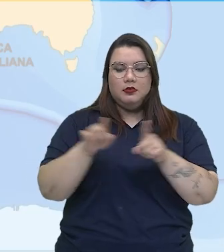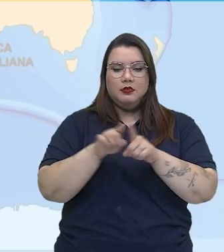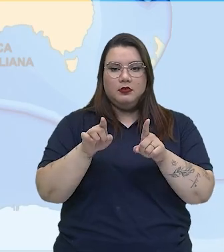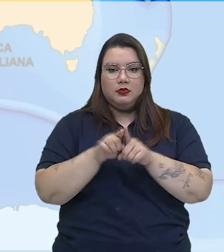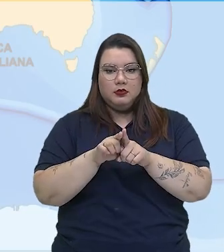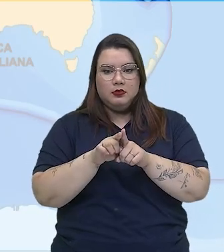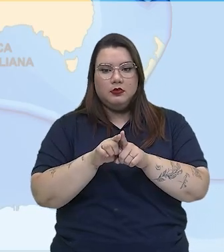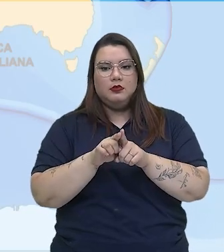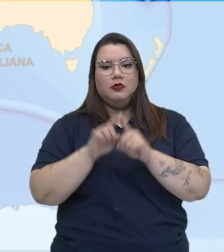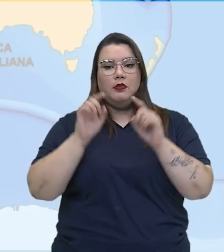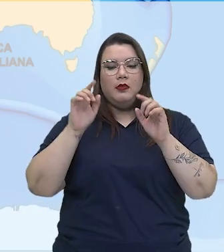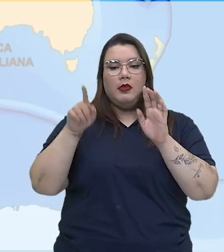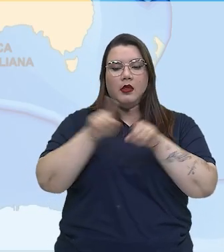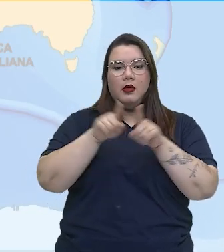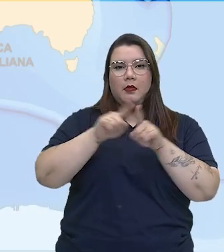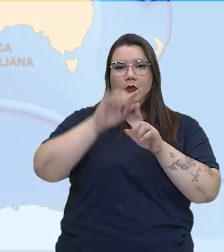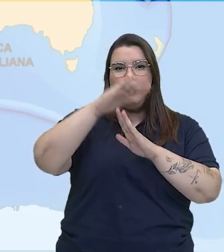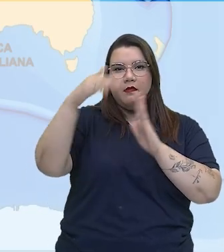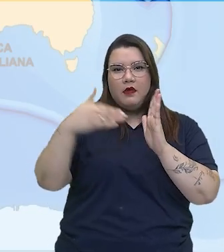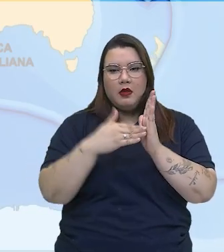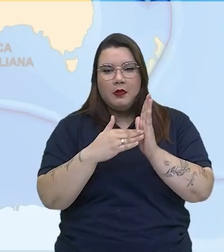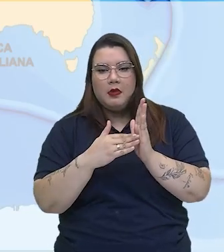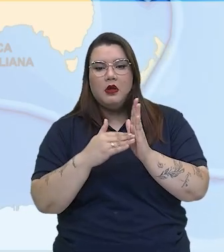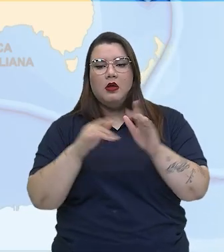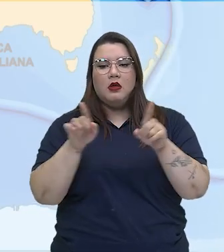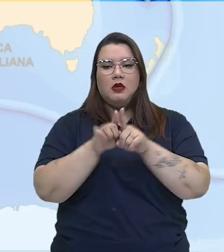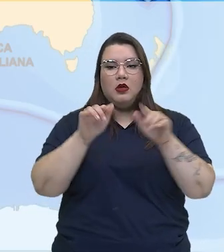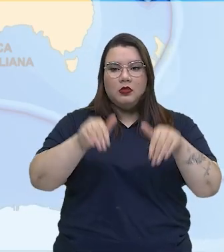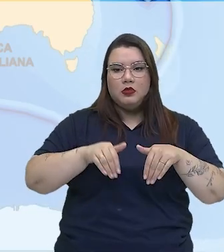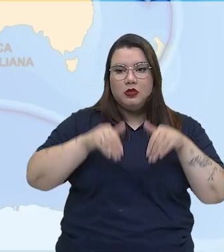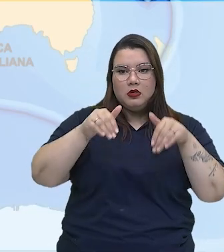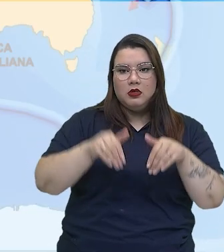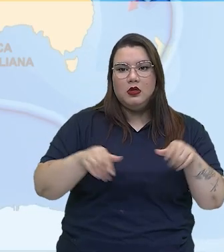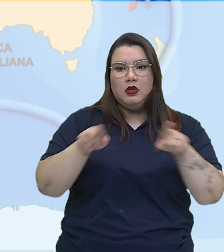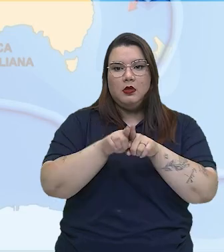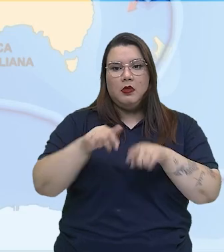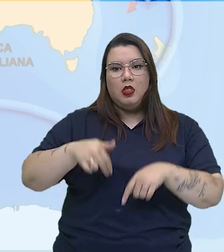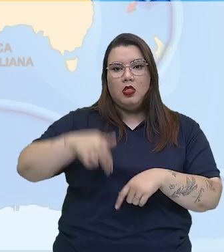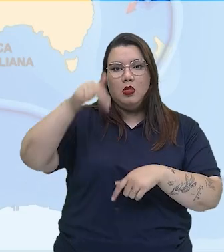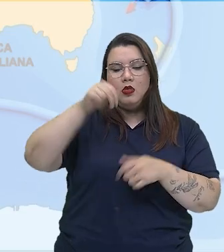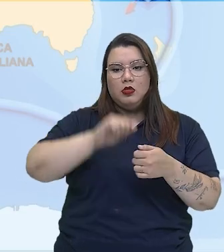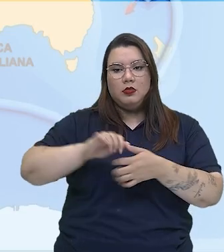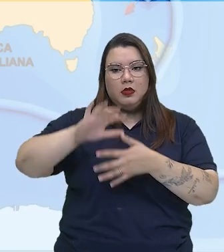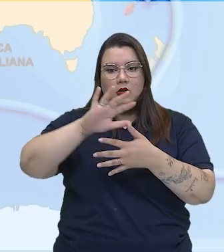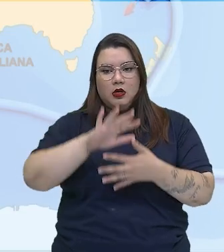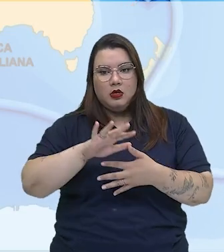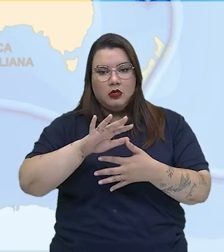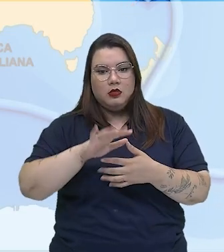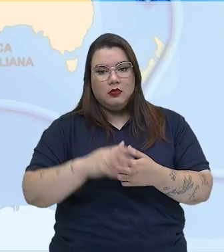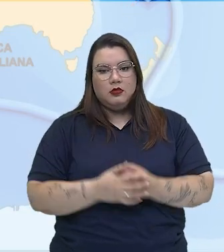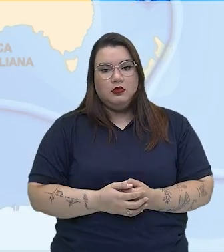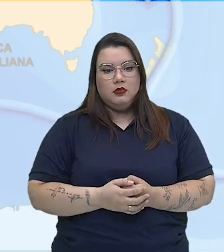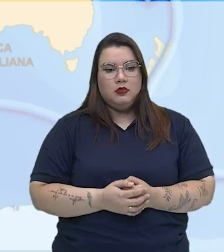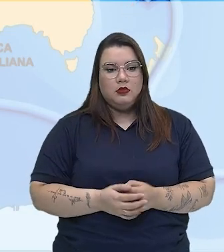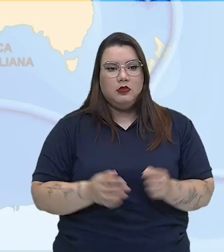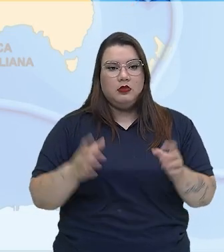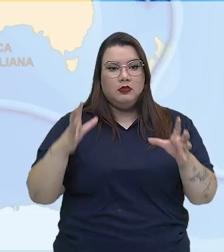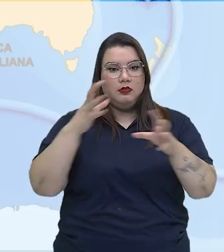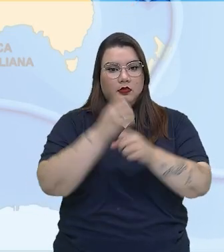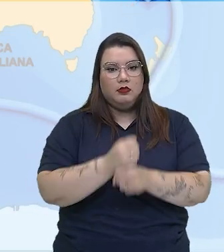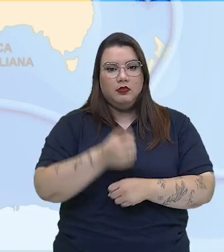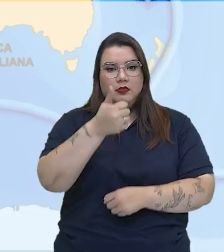que são a placa Filipinas, a australiana, a norte-americana. Então, nós temos aí